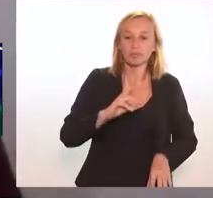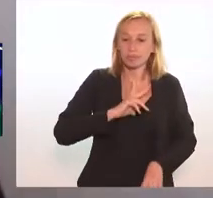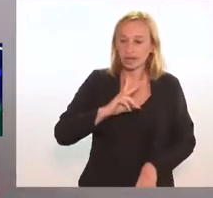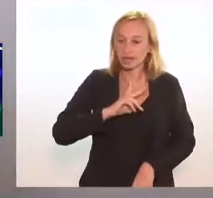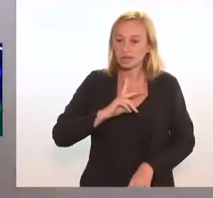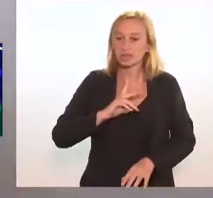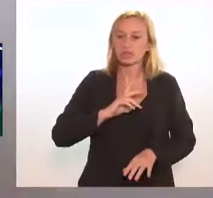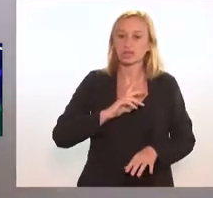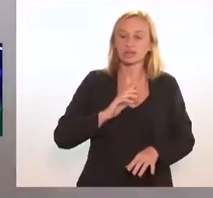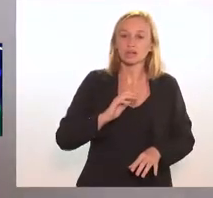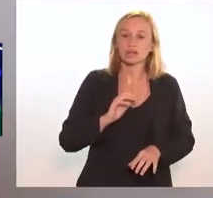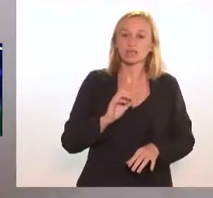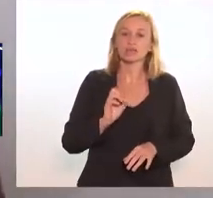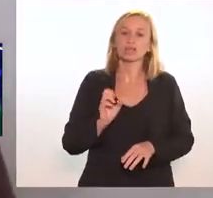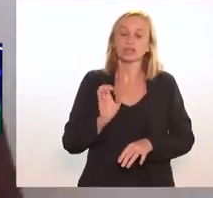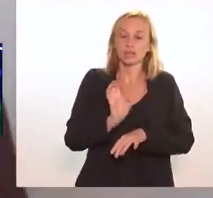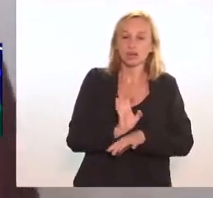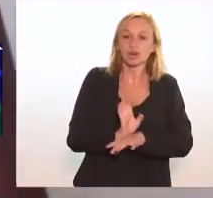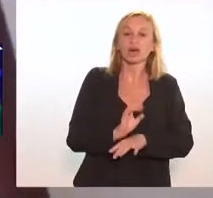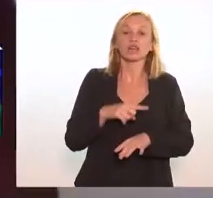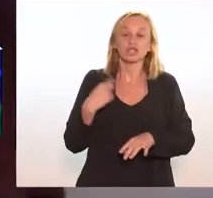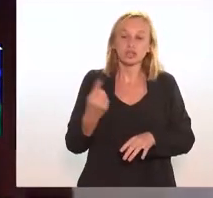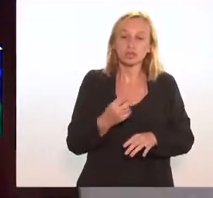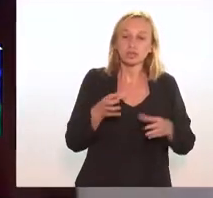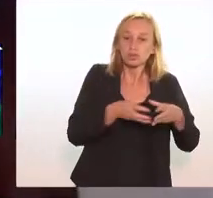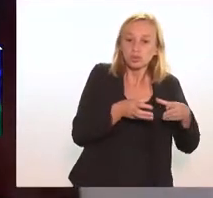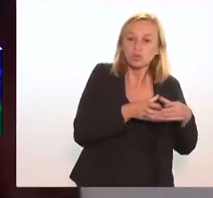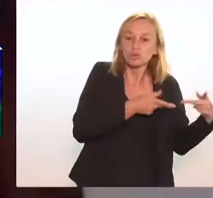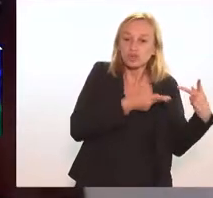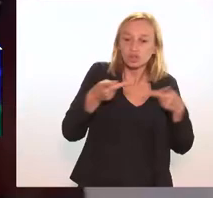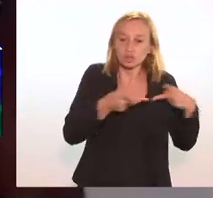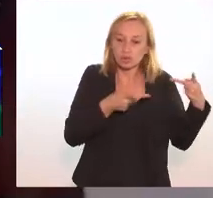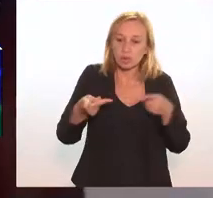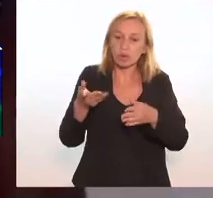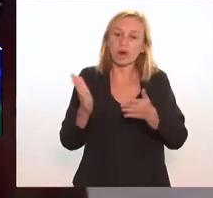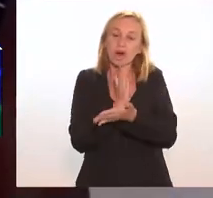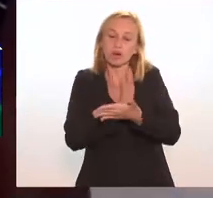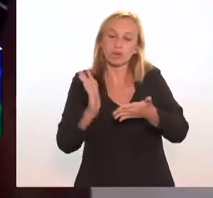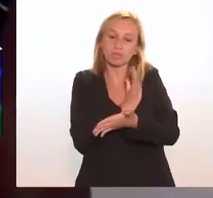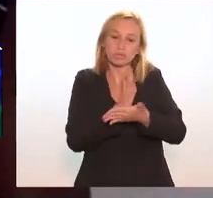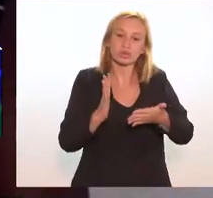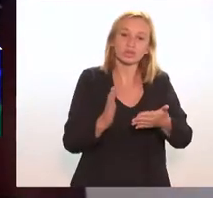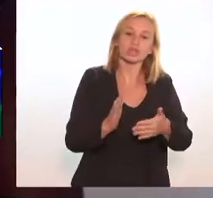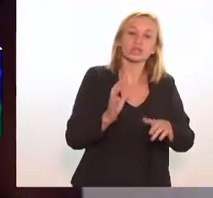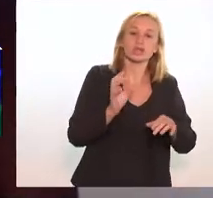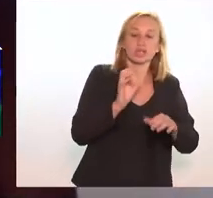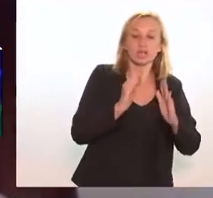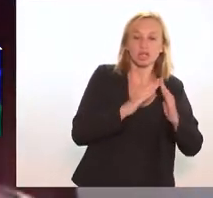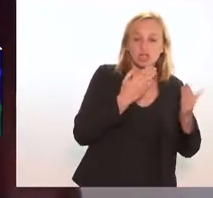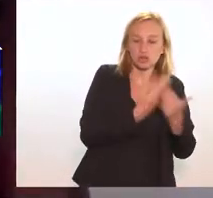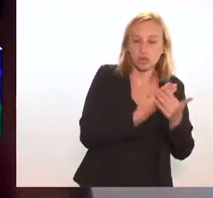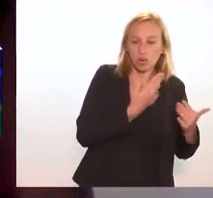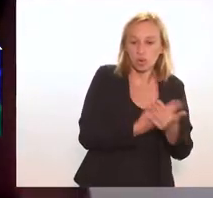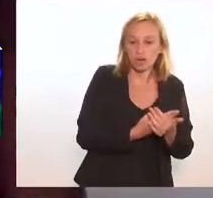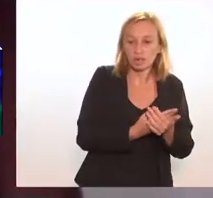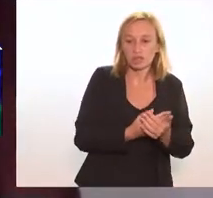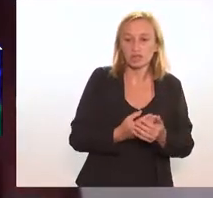redes municipais. E a nossa equipe visitou algumas escolas da rede estadual de Caxias e